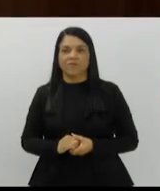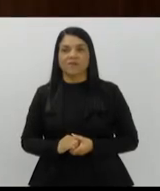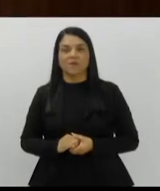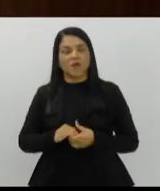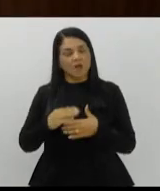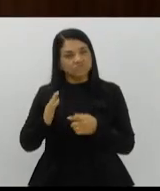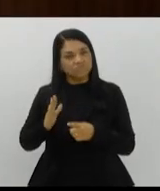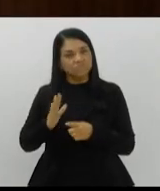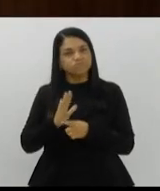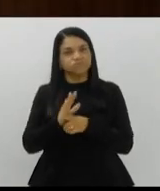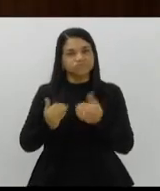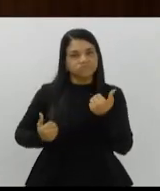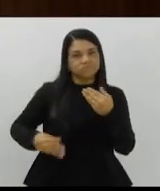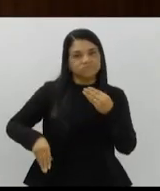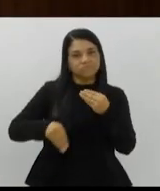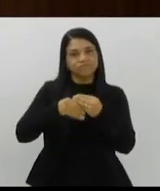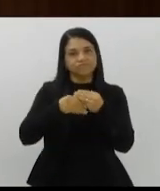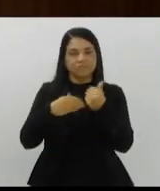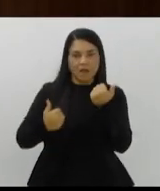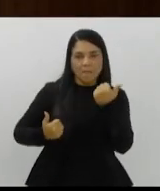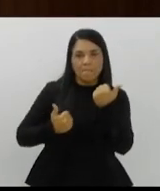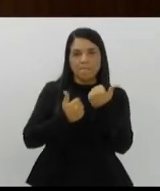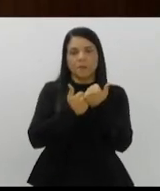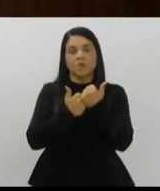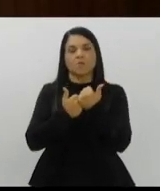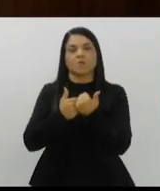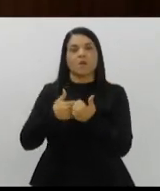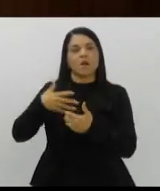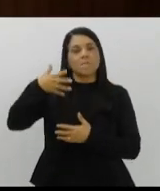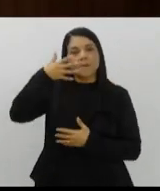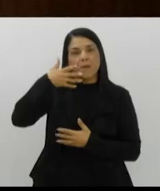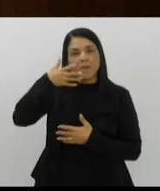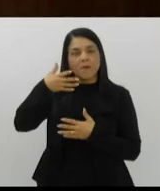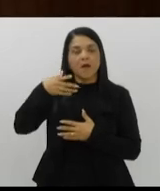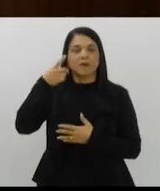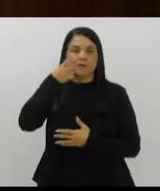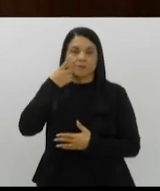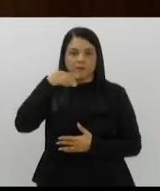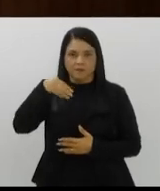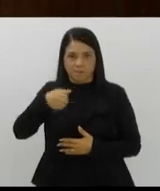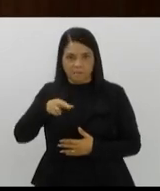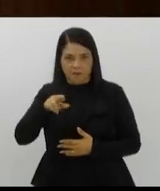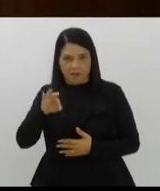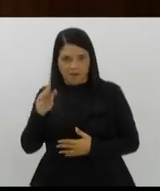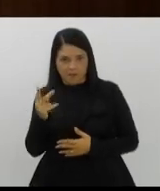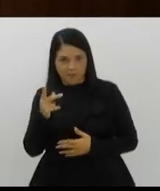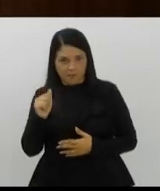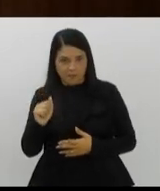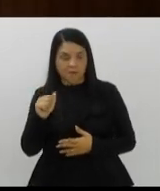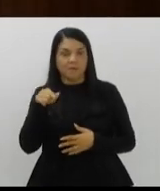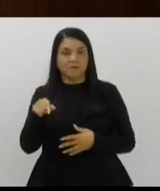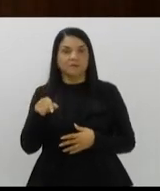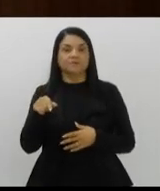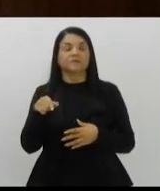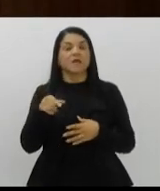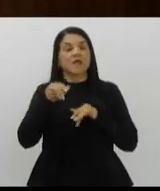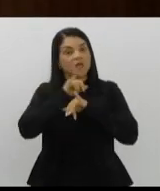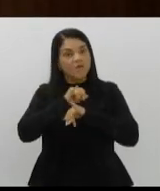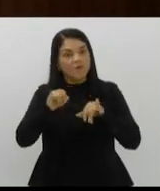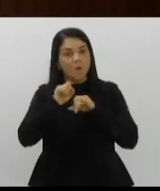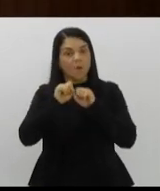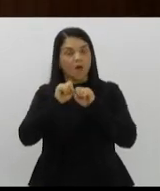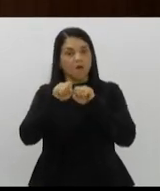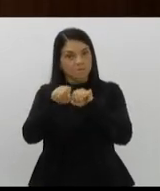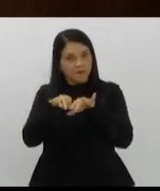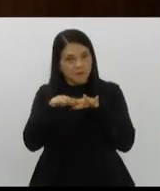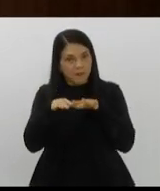corroborar a fala da excelentíssima deputada Marta Rocha e para informar ao plenário dessa casa,